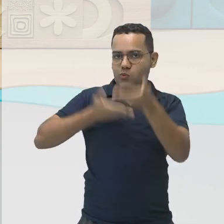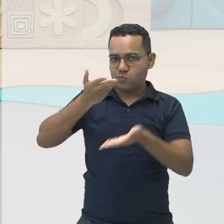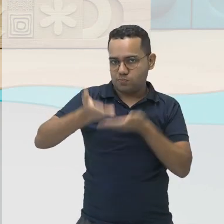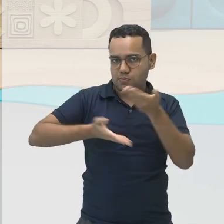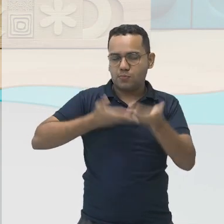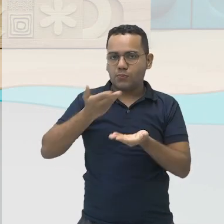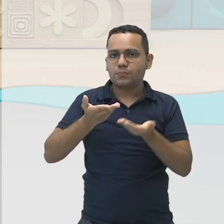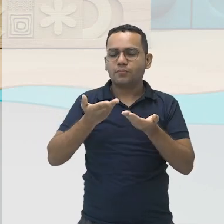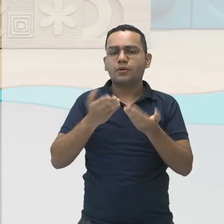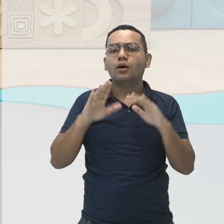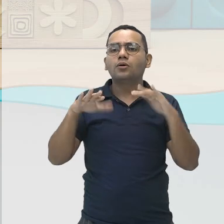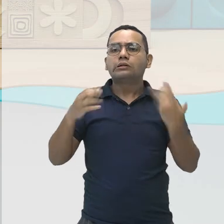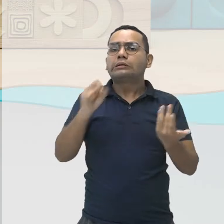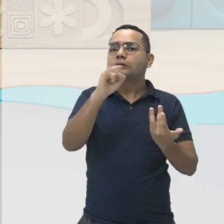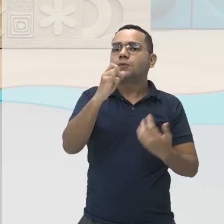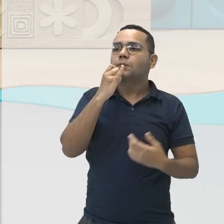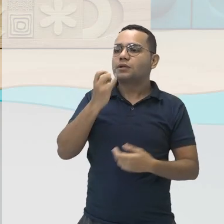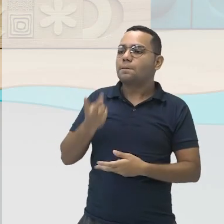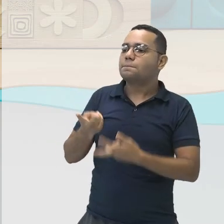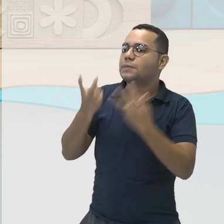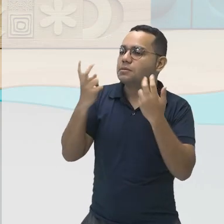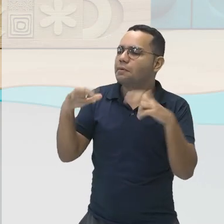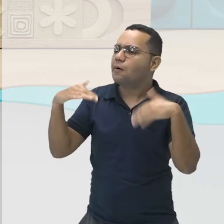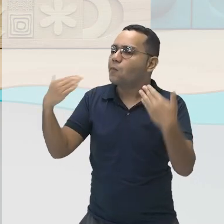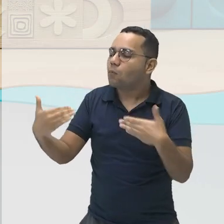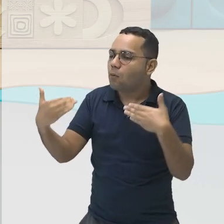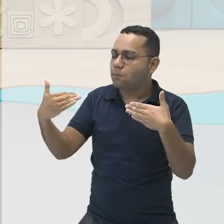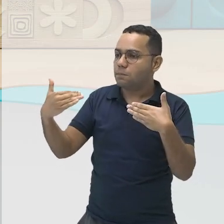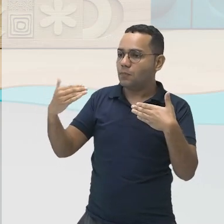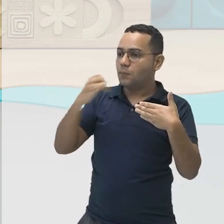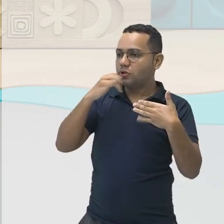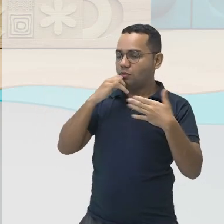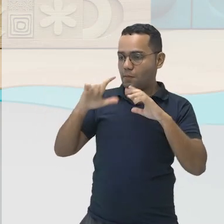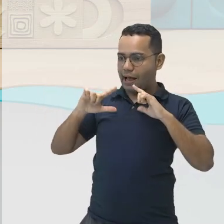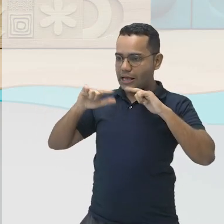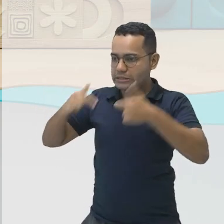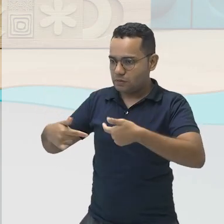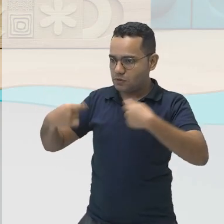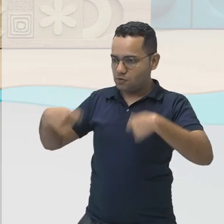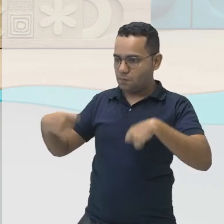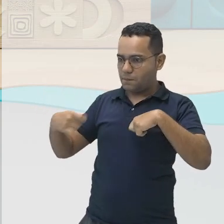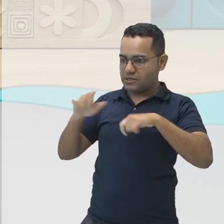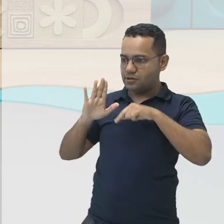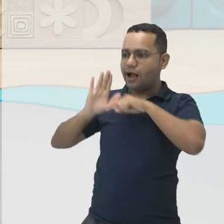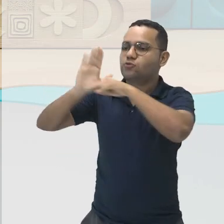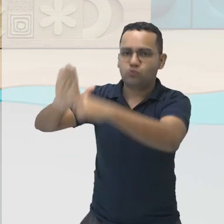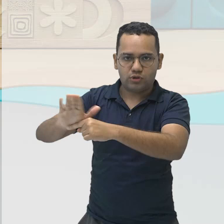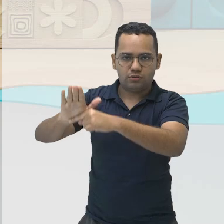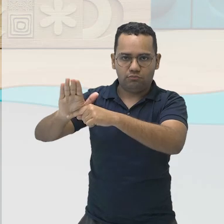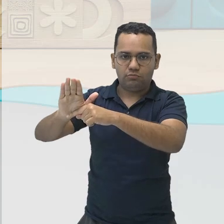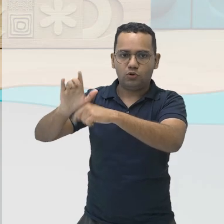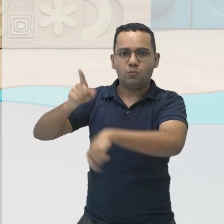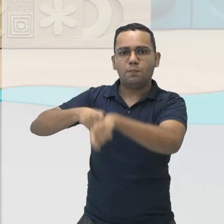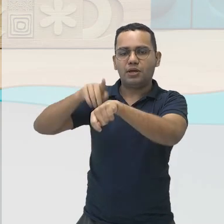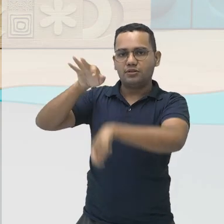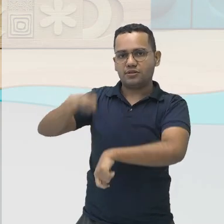primeiras ações que você precisa tomar para realizar ali de maneira